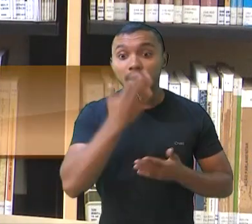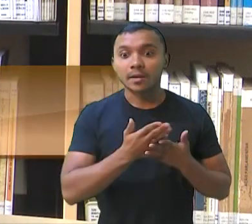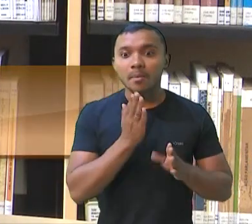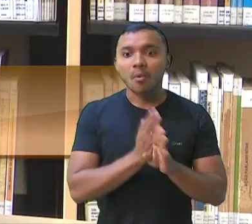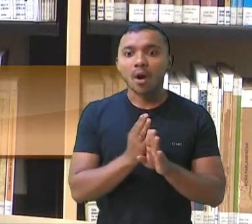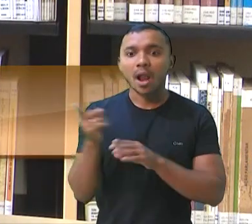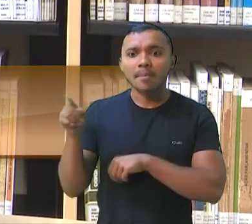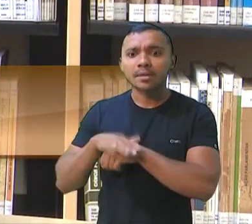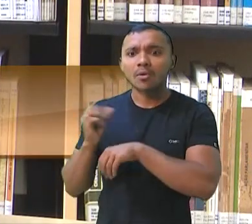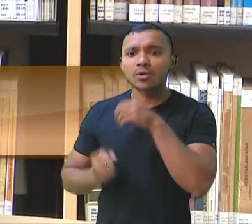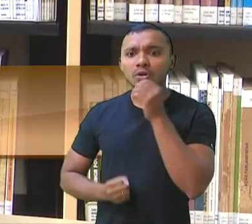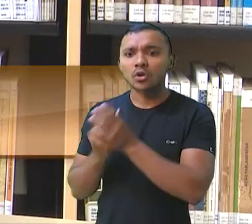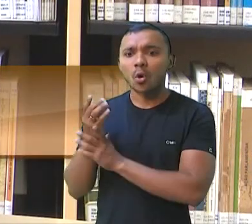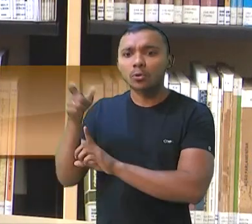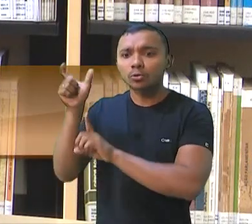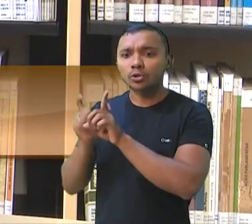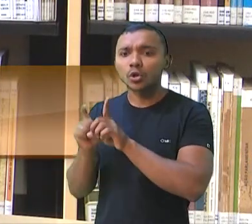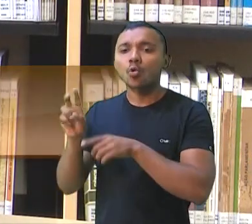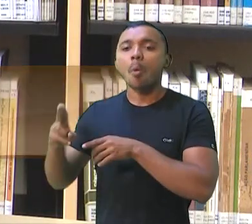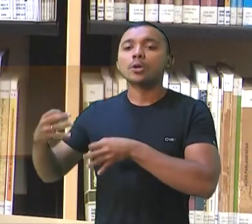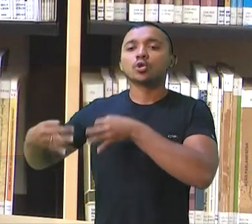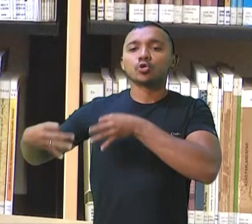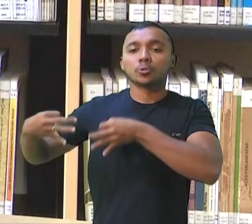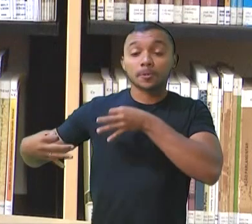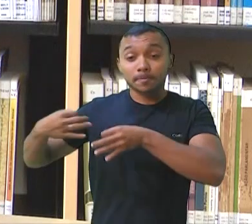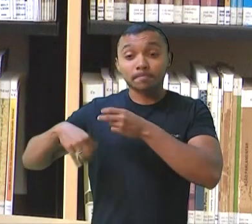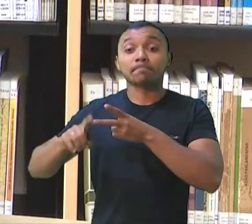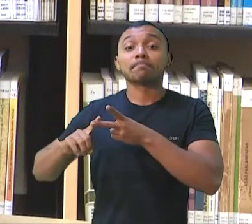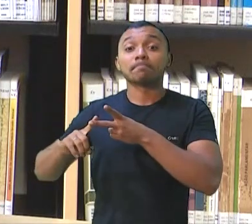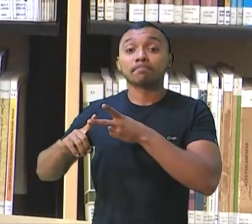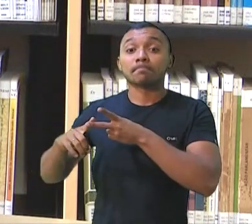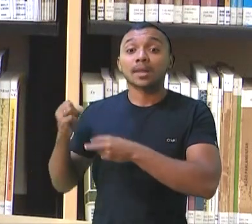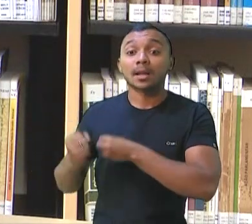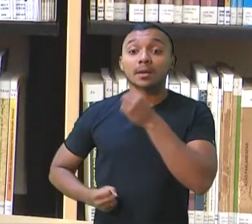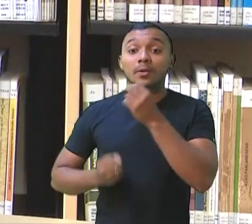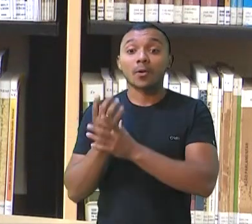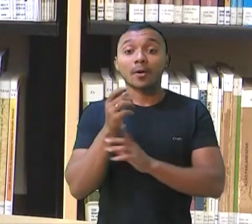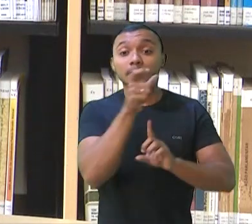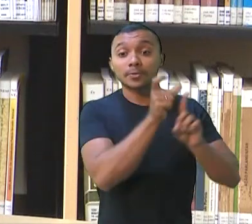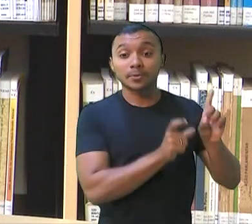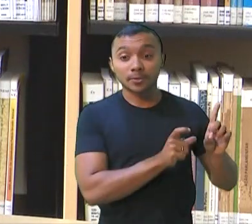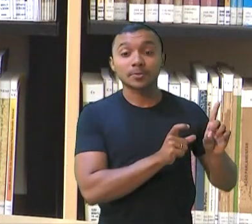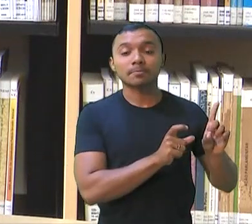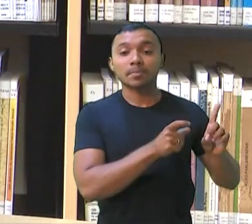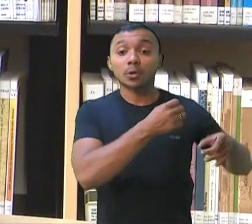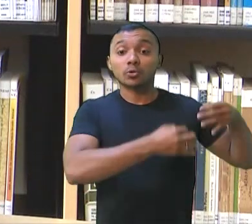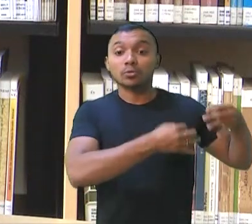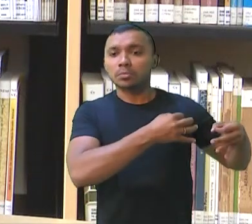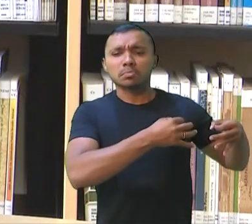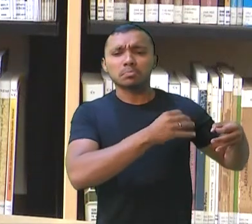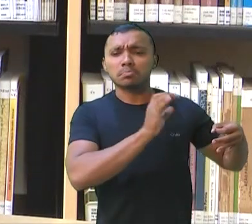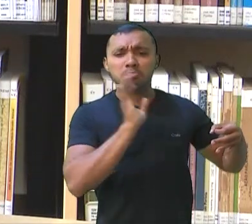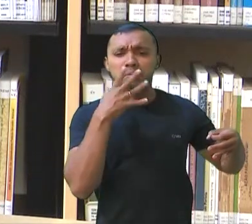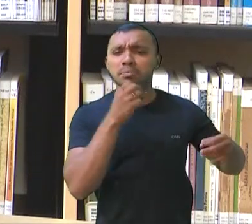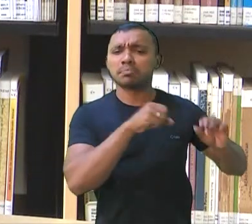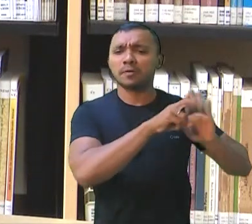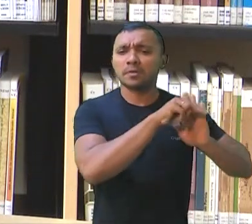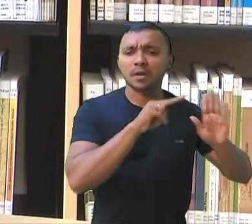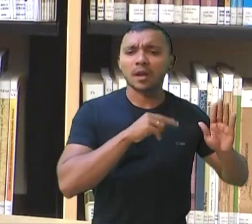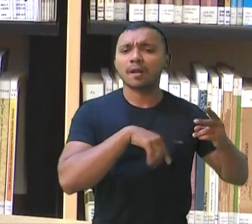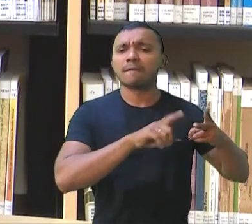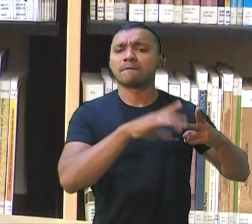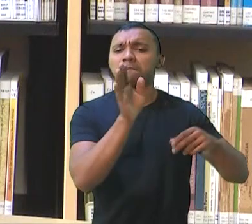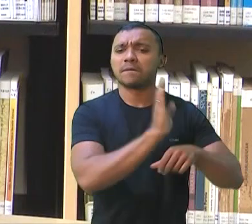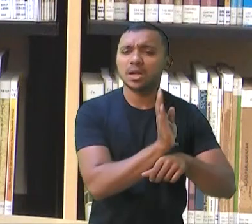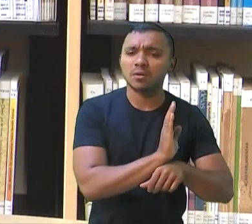criou o Justiceiro também, além. Ele criou, o personagem dele mais famoso é o Justiceiro, que virou filme, série, tudo, né,